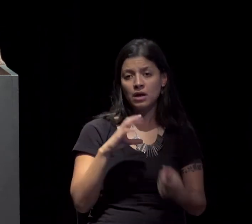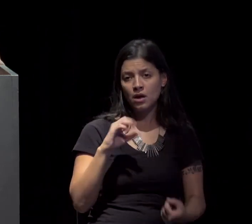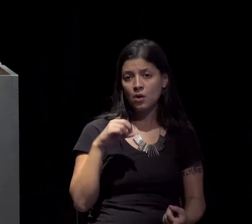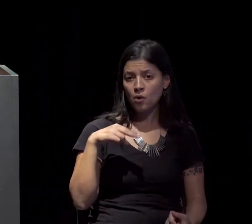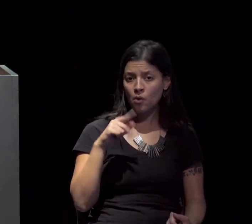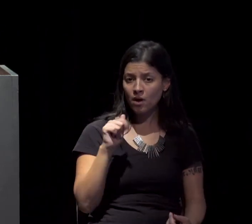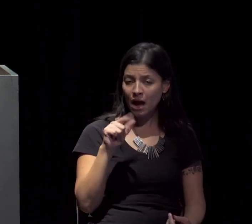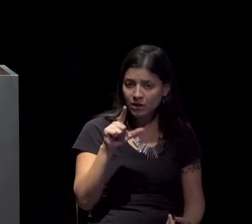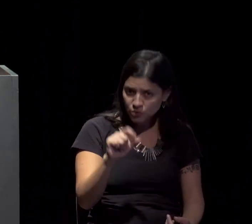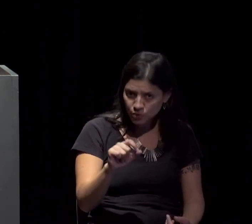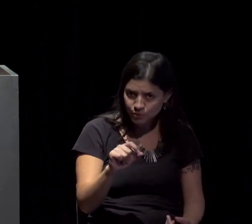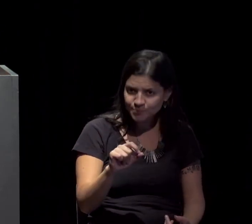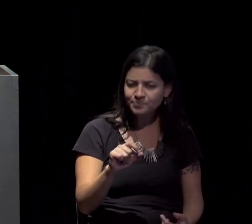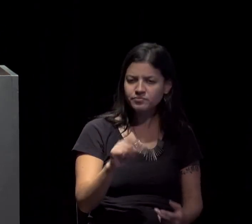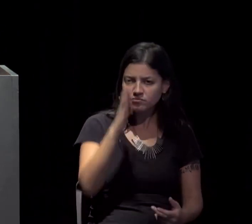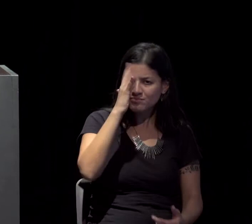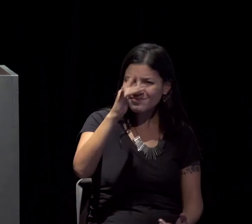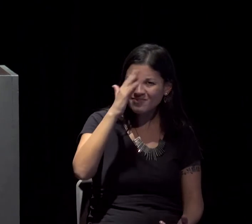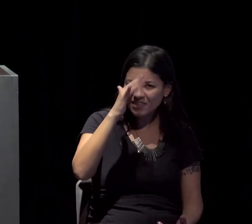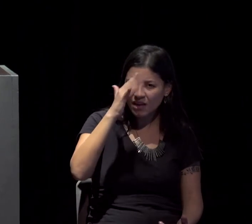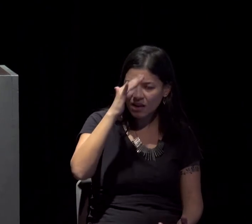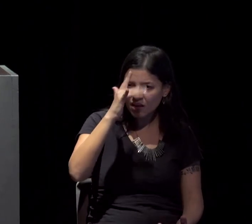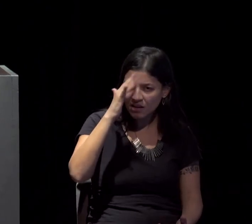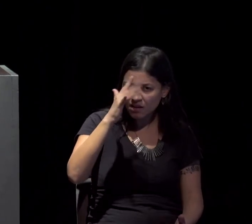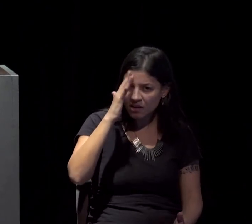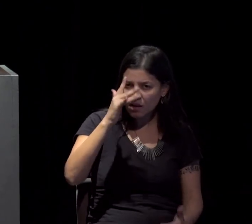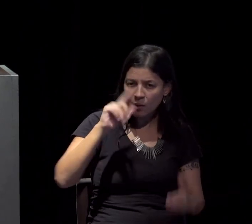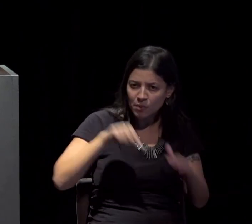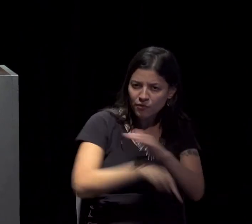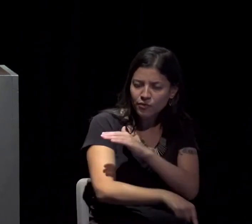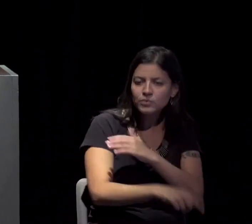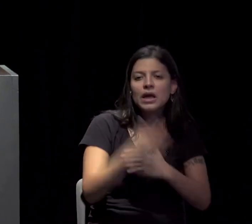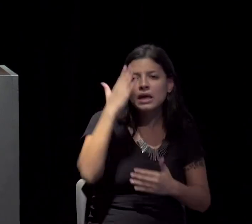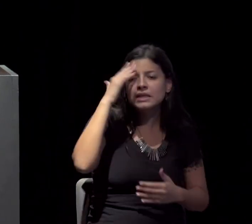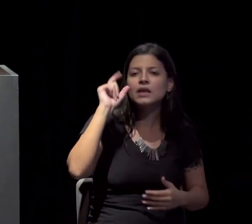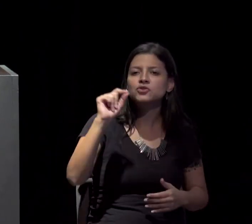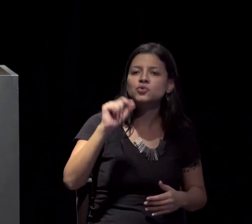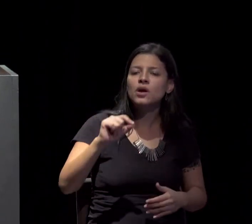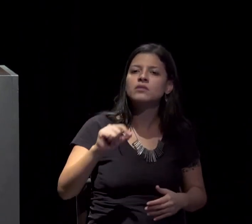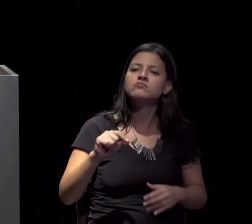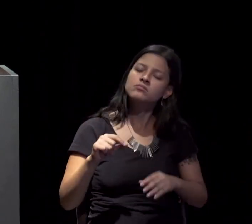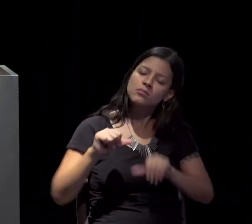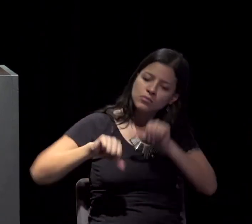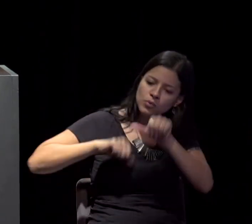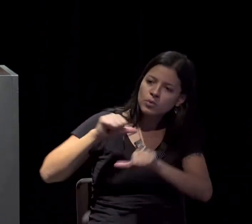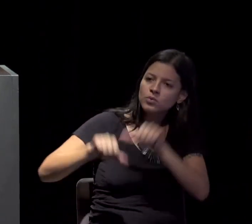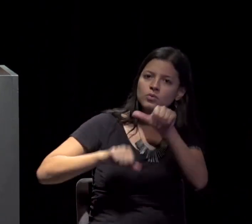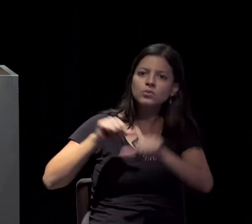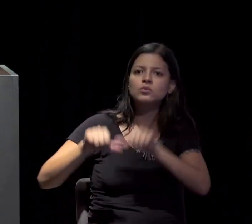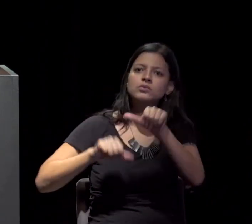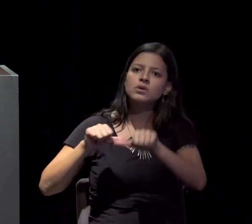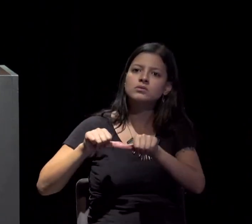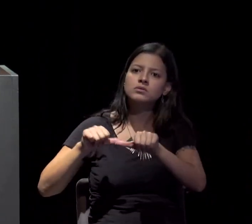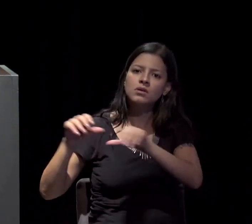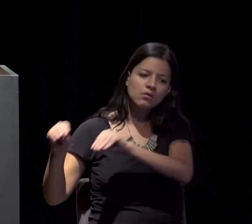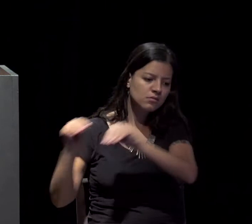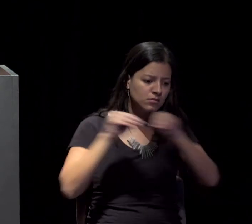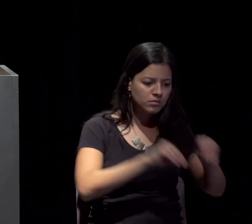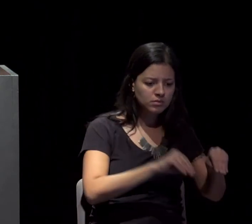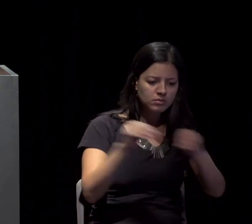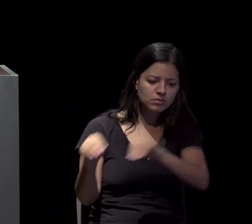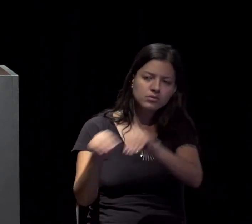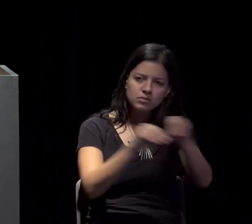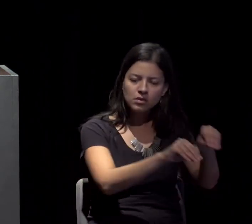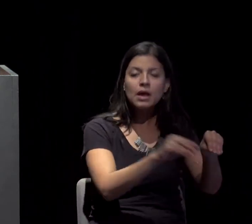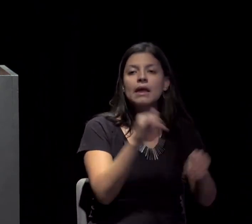Congado se baseia na ideia de trânsito. O devoto do Rosário é um sujeito em trânsito, da área rural para a área urbana,